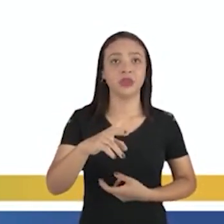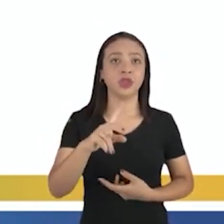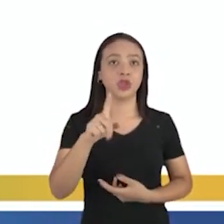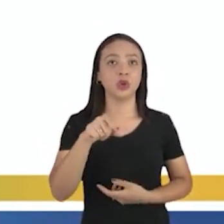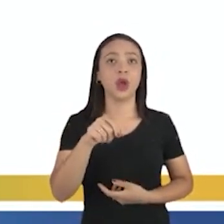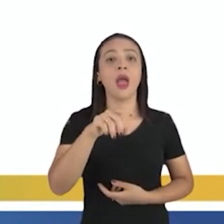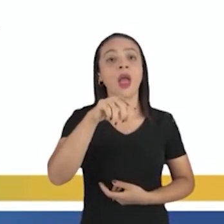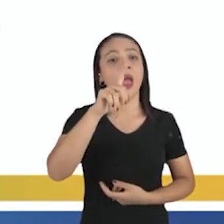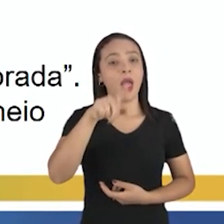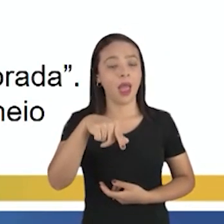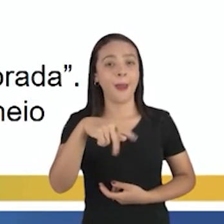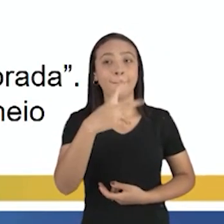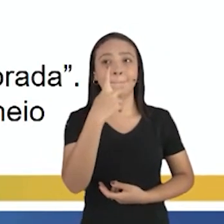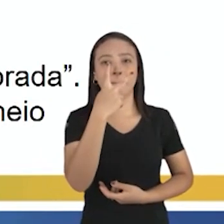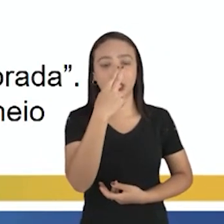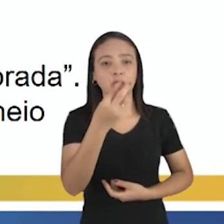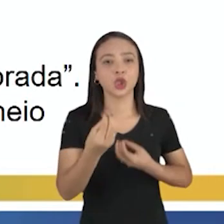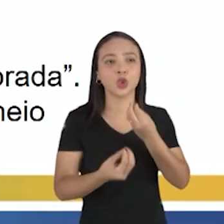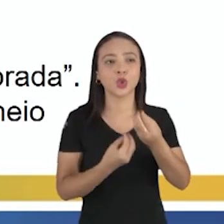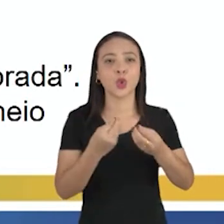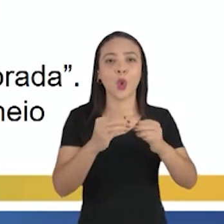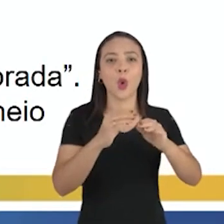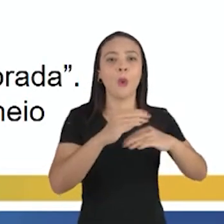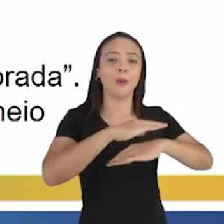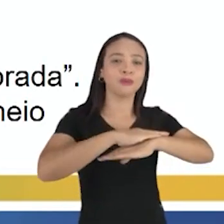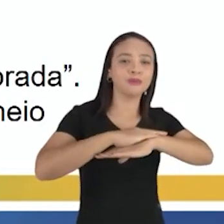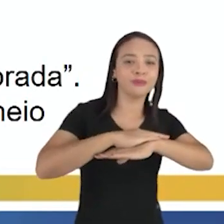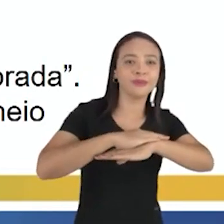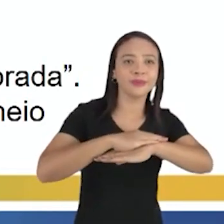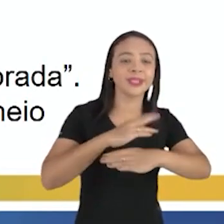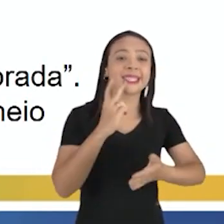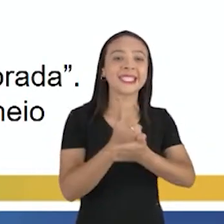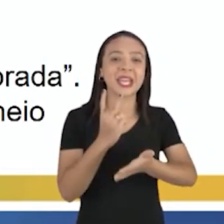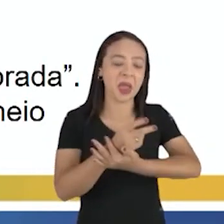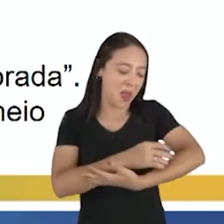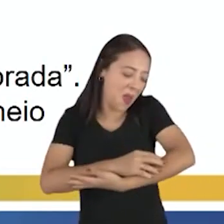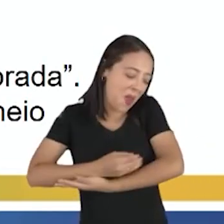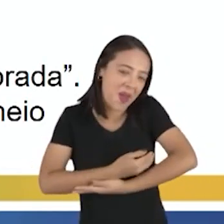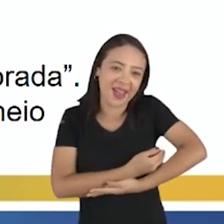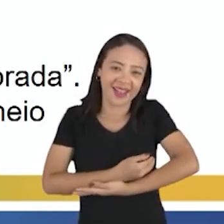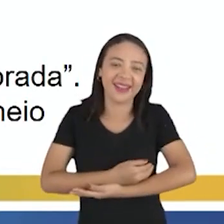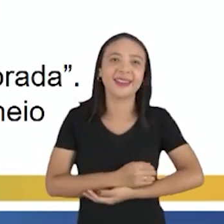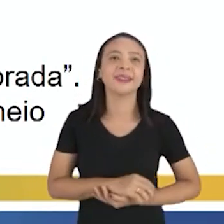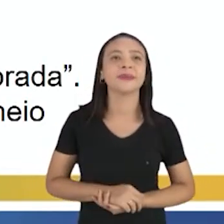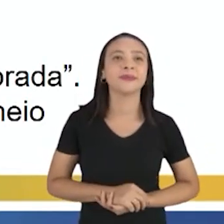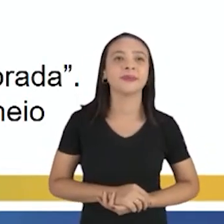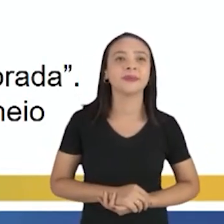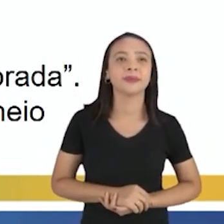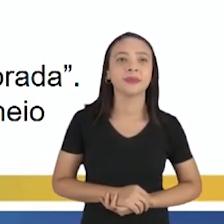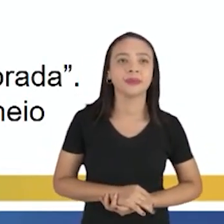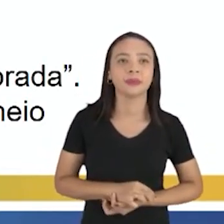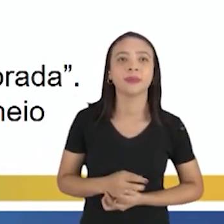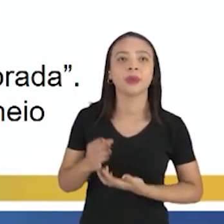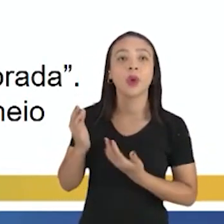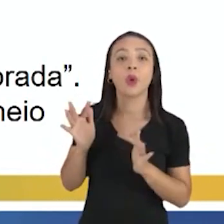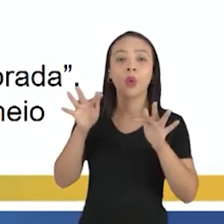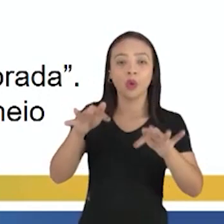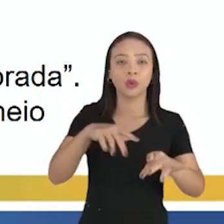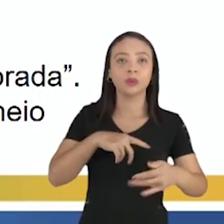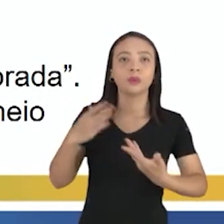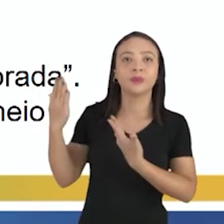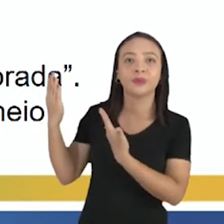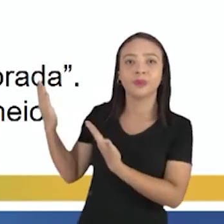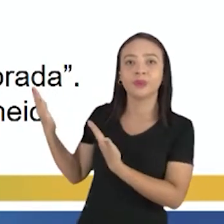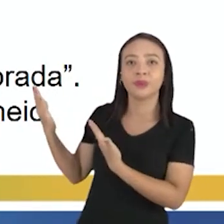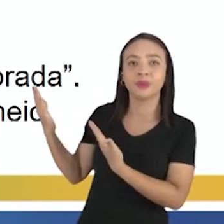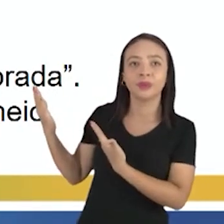no colo, aí volta lá, grifa, me botarem no colo, tá aqui, ó. Penúltimo aqui desse slide, o último. Os estímulos